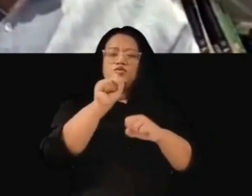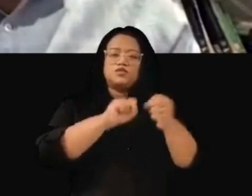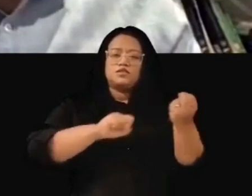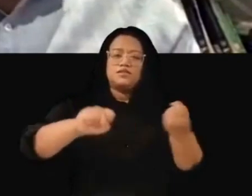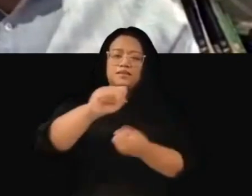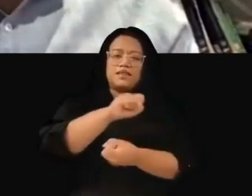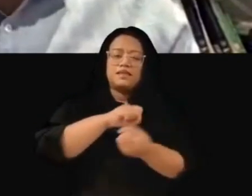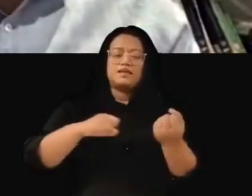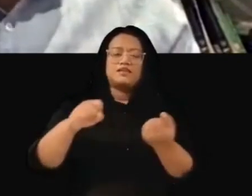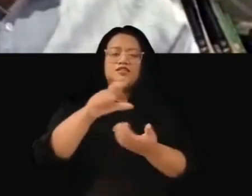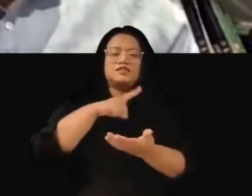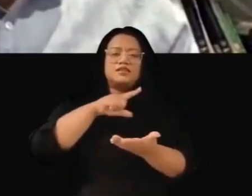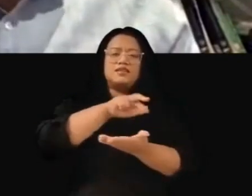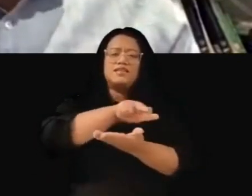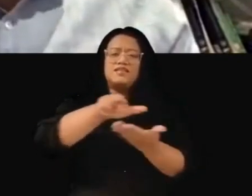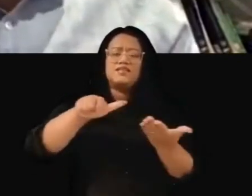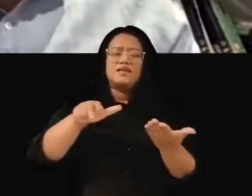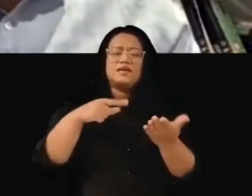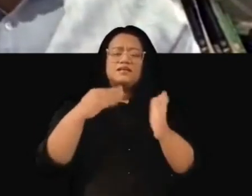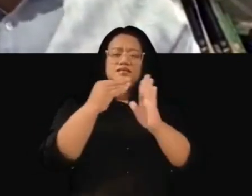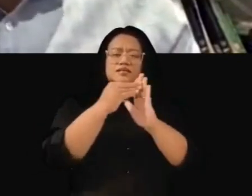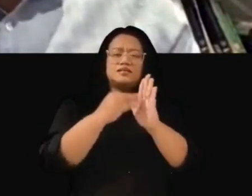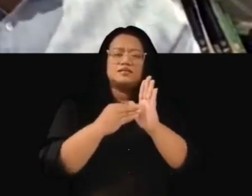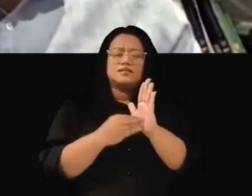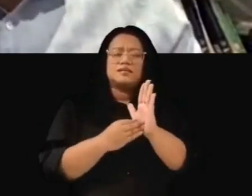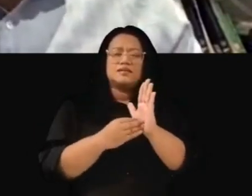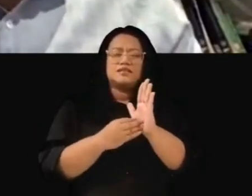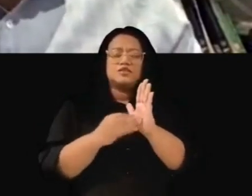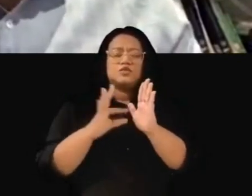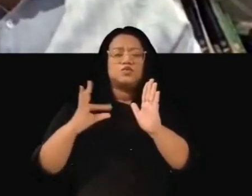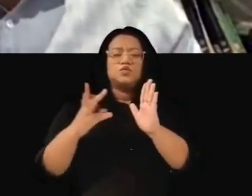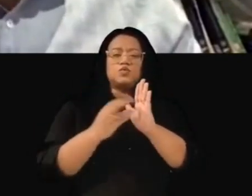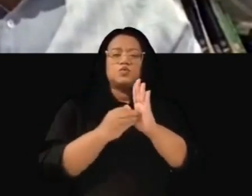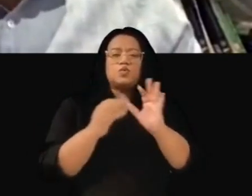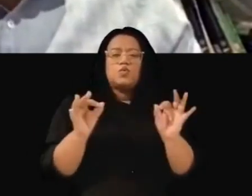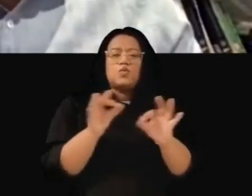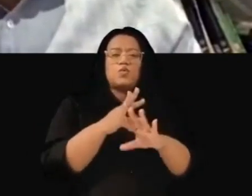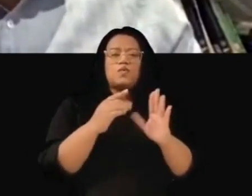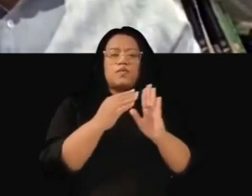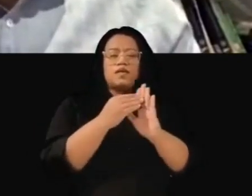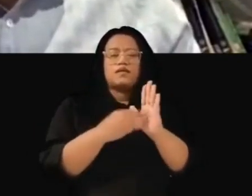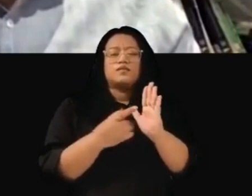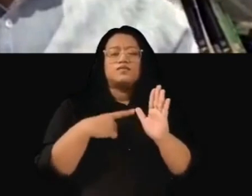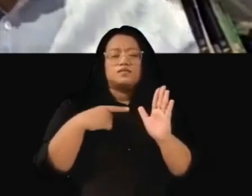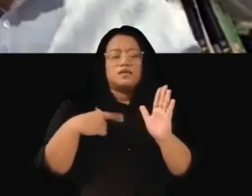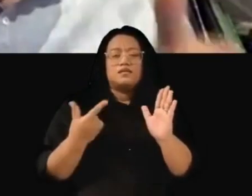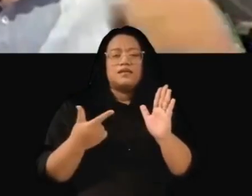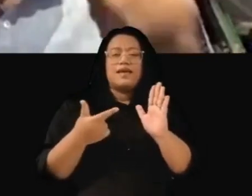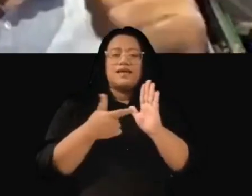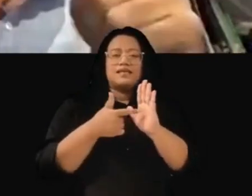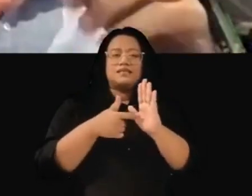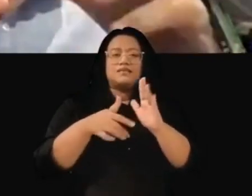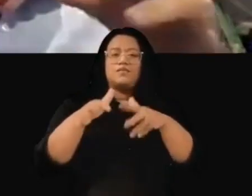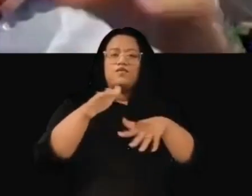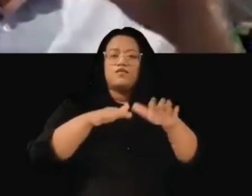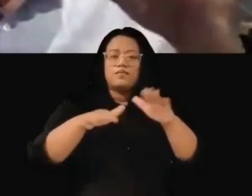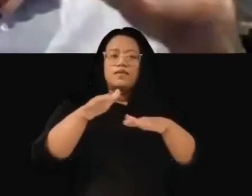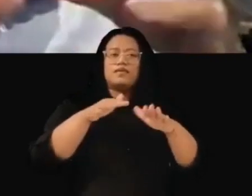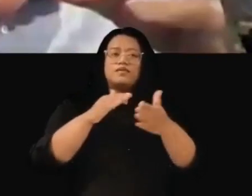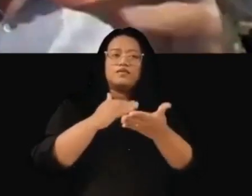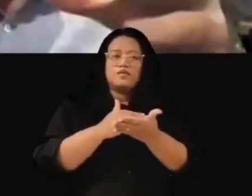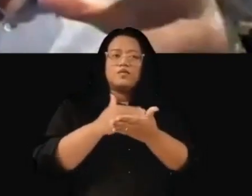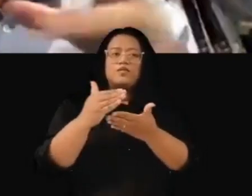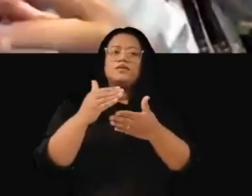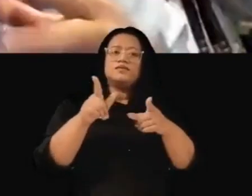intergeracional está posto lá, com todas as letras, né? E é importante lembrar que esse movimento nasce também